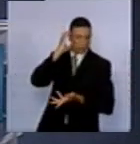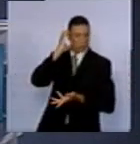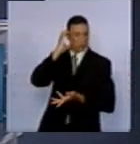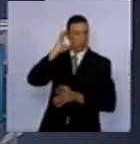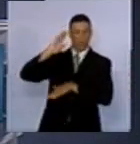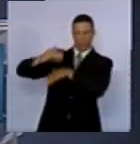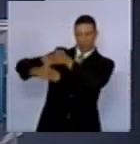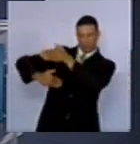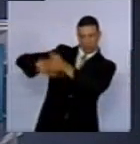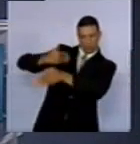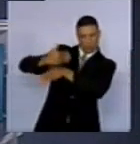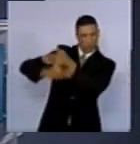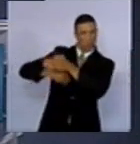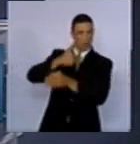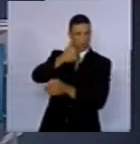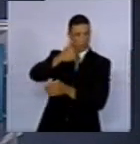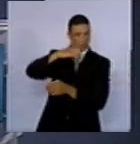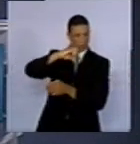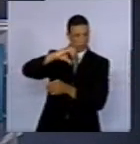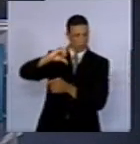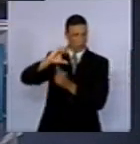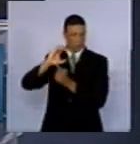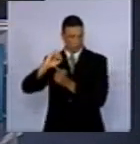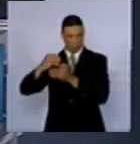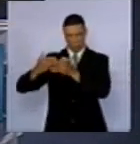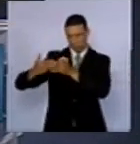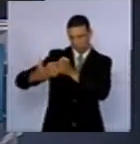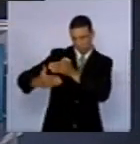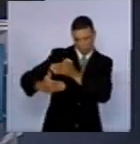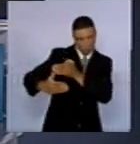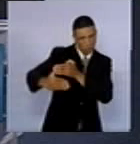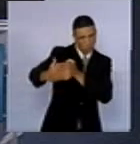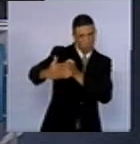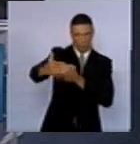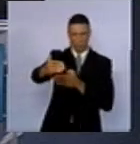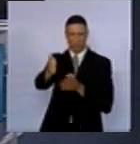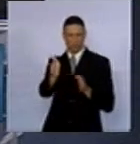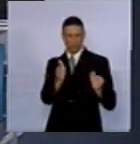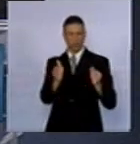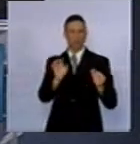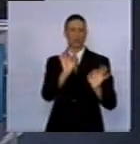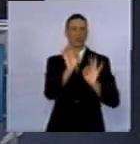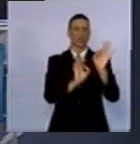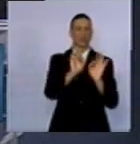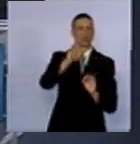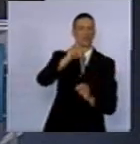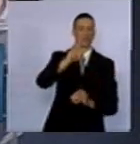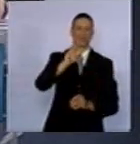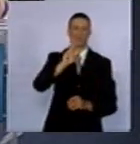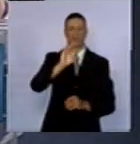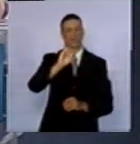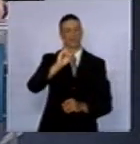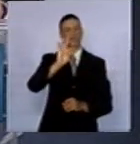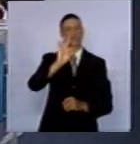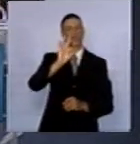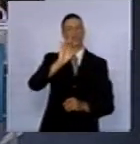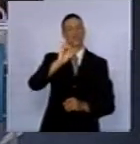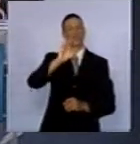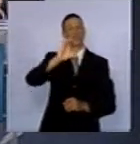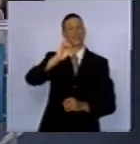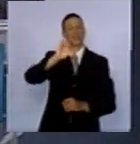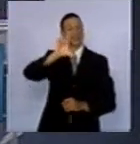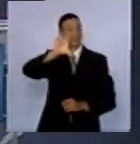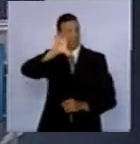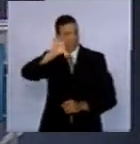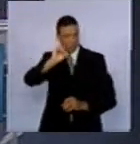meados da década de 90 através do chamado protocolo IP conhecido como internet protocol o que que nós começamos a acontecer